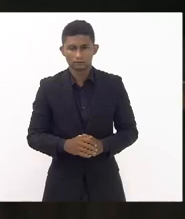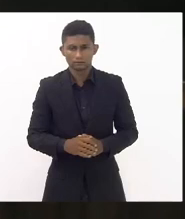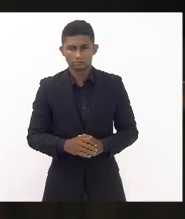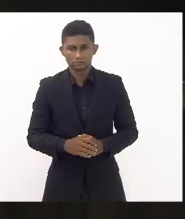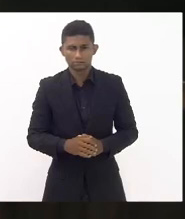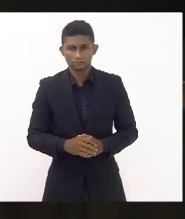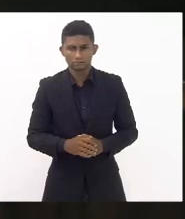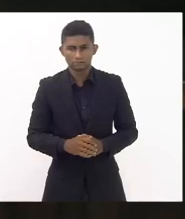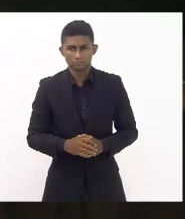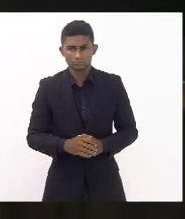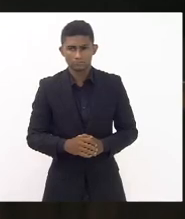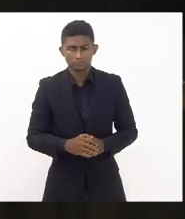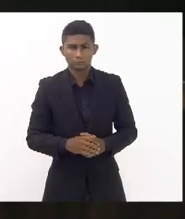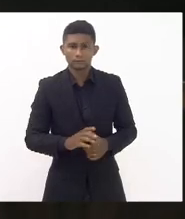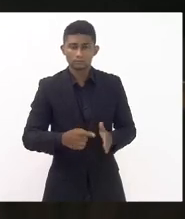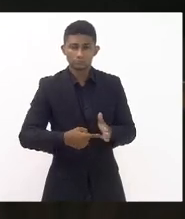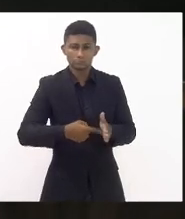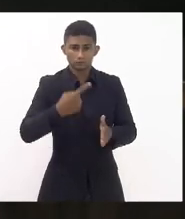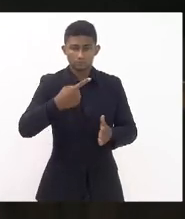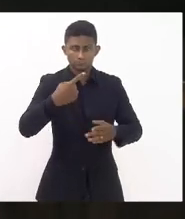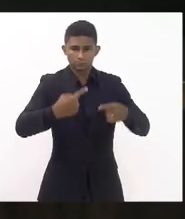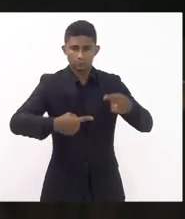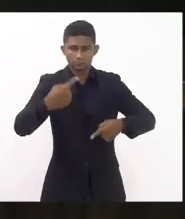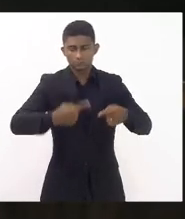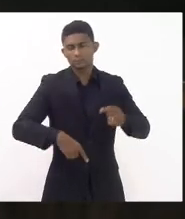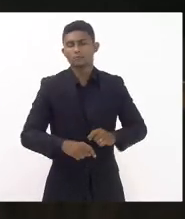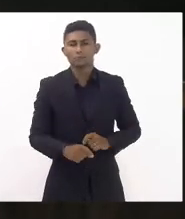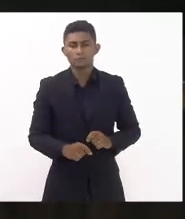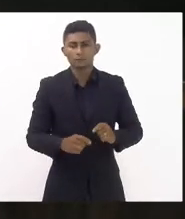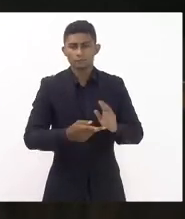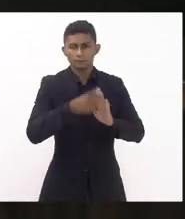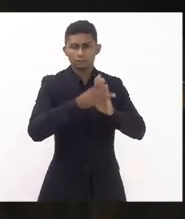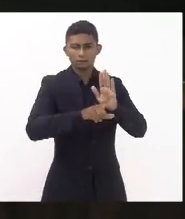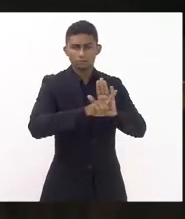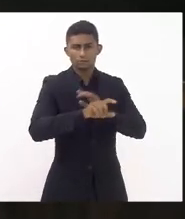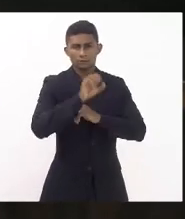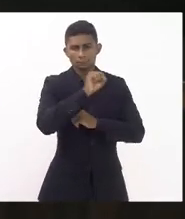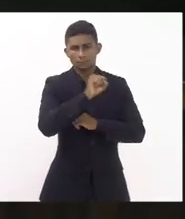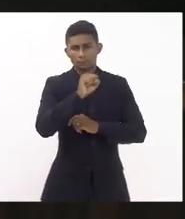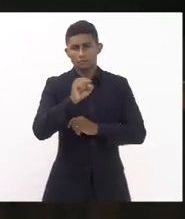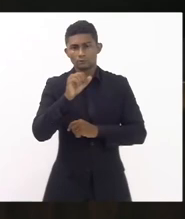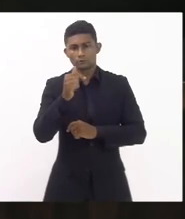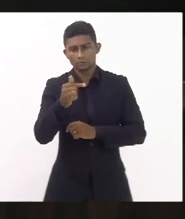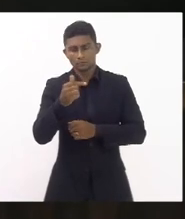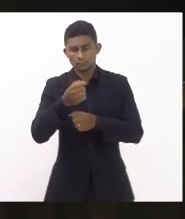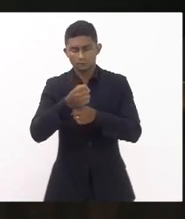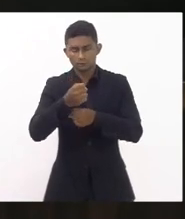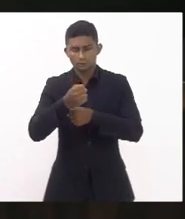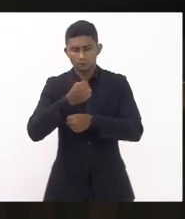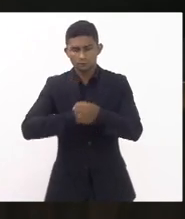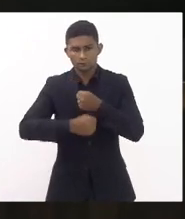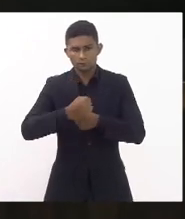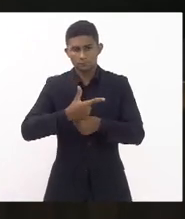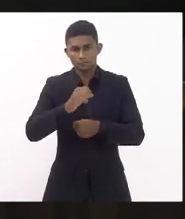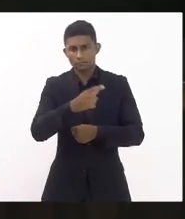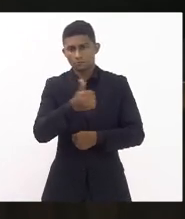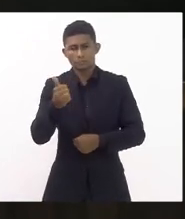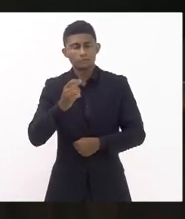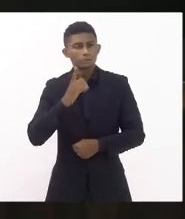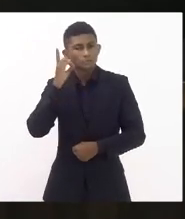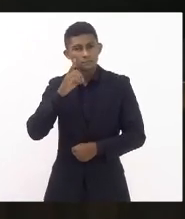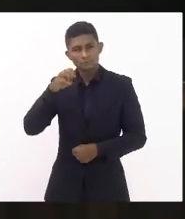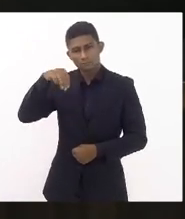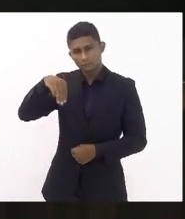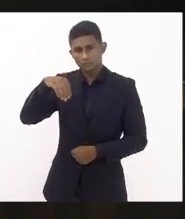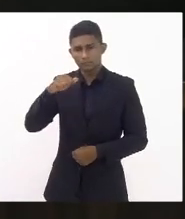Em discussão única, projeto de resolução número 887/2021, de autoria do deputado Marcelo Dino,